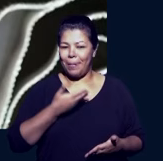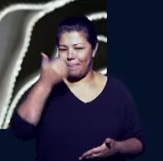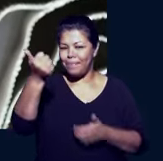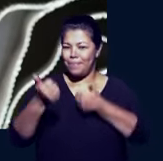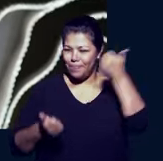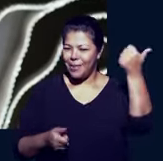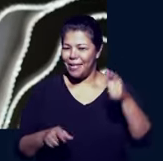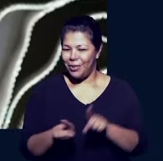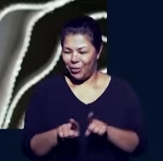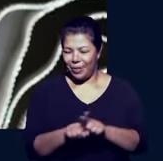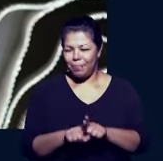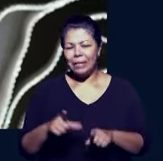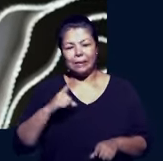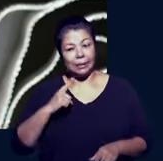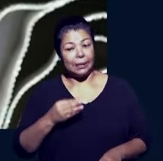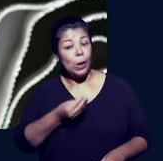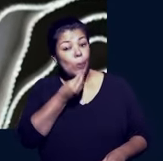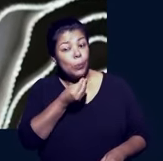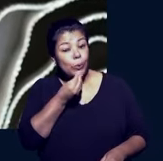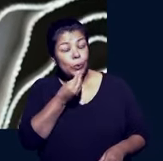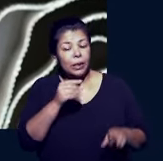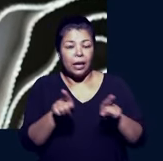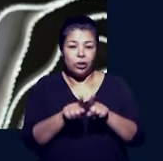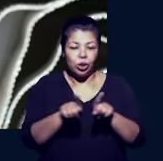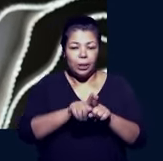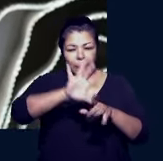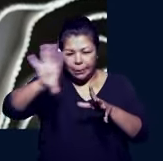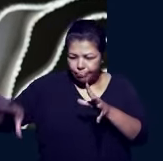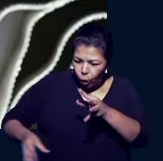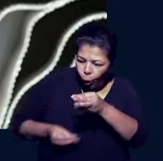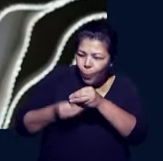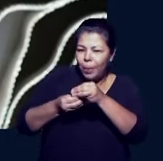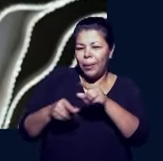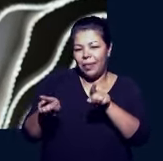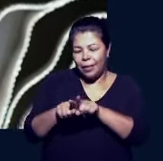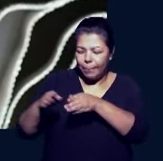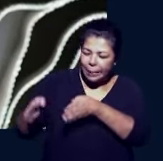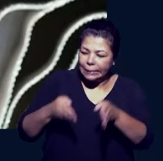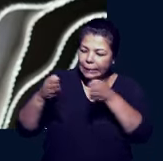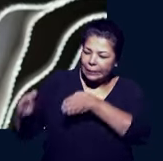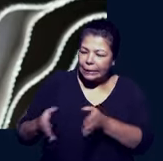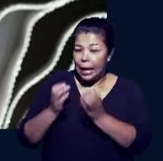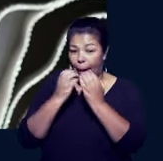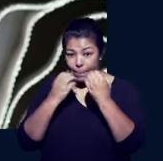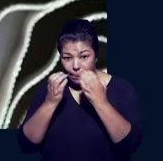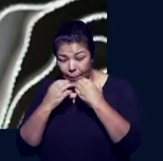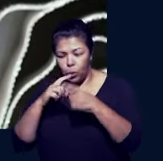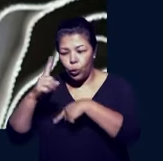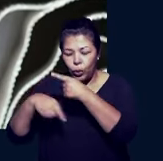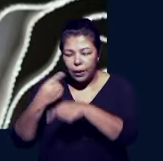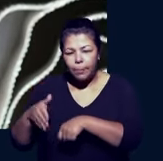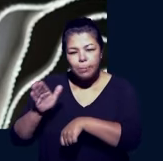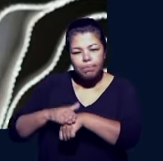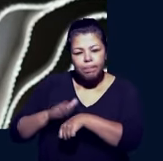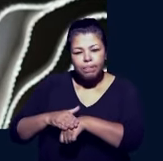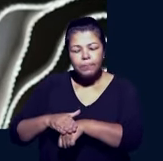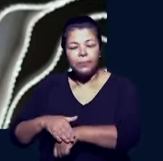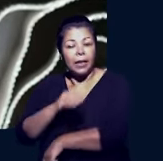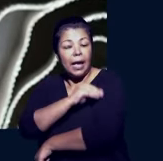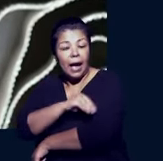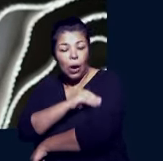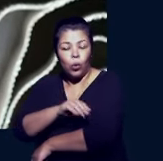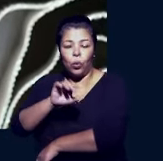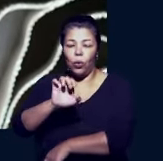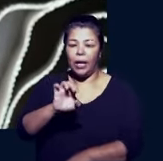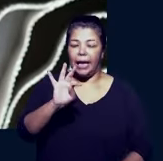oportunidade que surgiu de agregar valor ao milho no Mato Grosso e produzir e etanol parte da Razão pelo qual isso se configurou foi a falta de